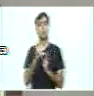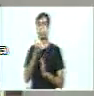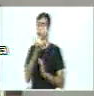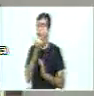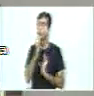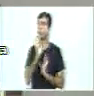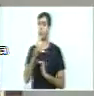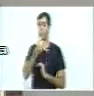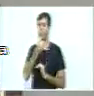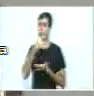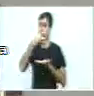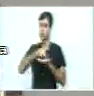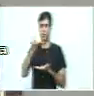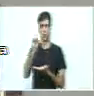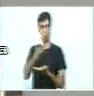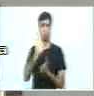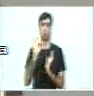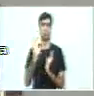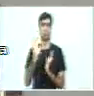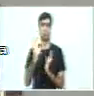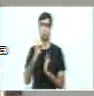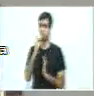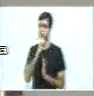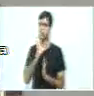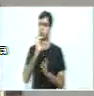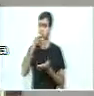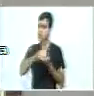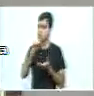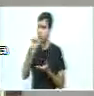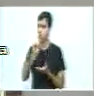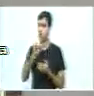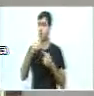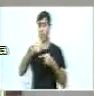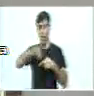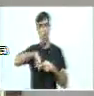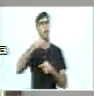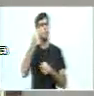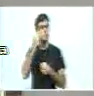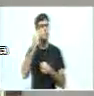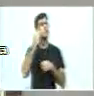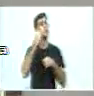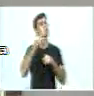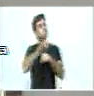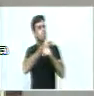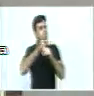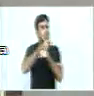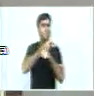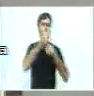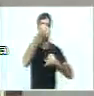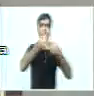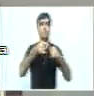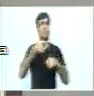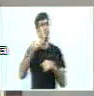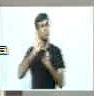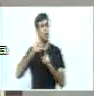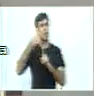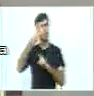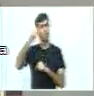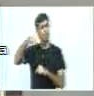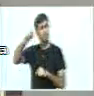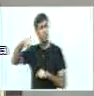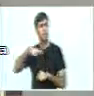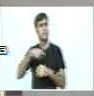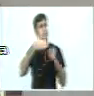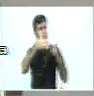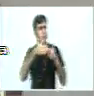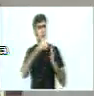eu tenho que dizer que isso não é uma verdade, pelo menos enquanto vereador, que está buscando as informações já há mais de 3 meses, pedindo